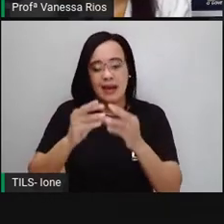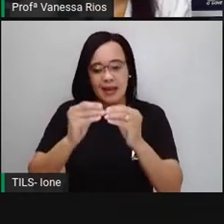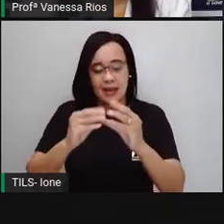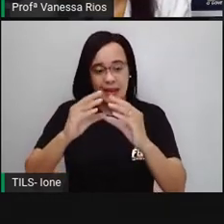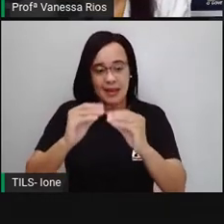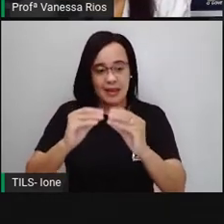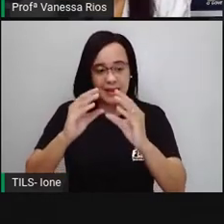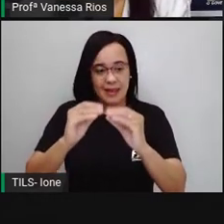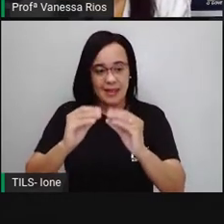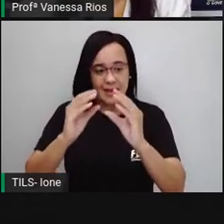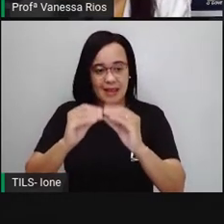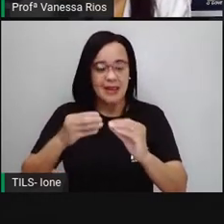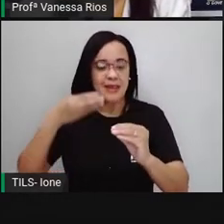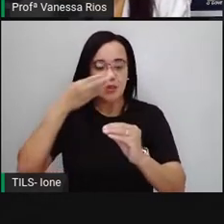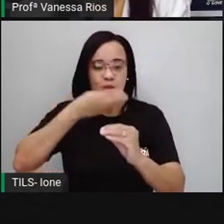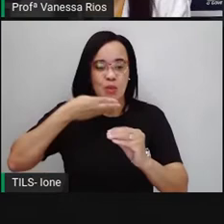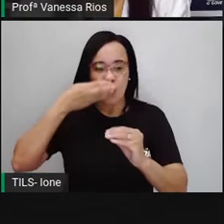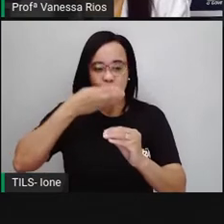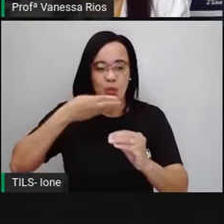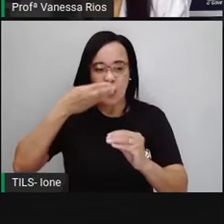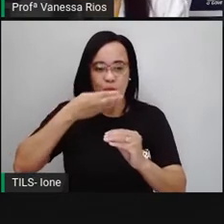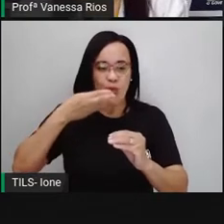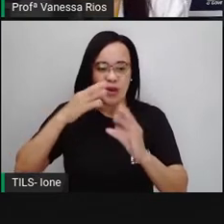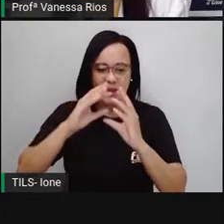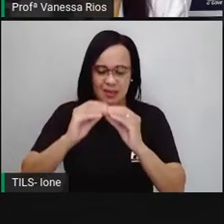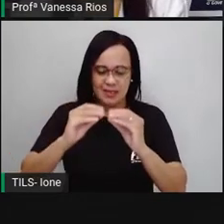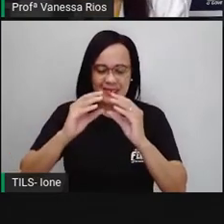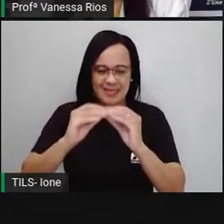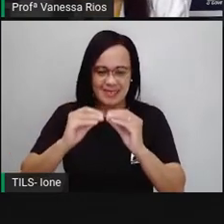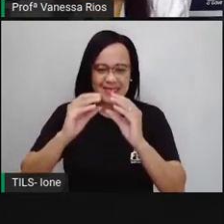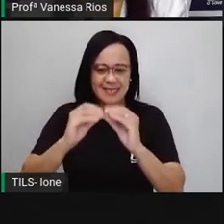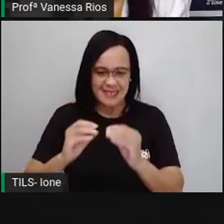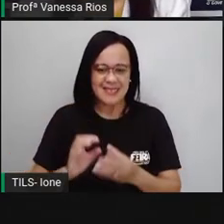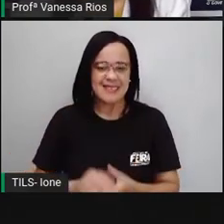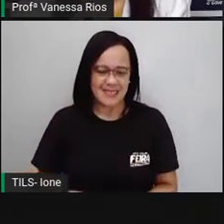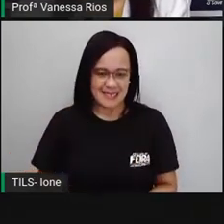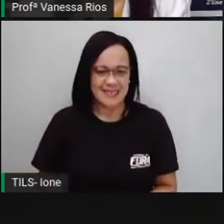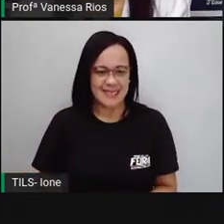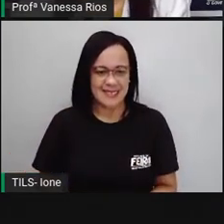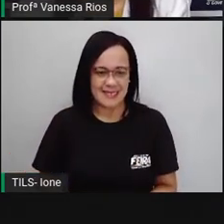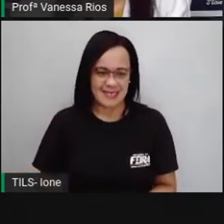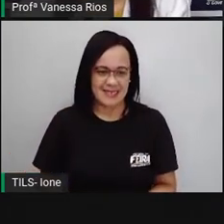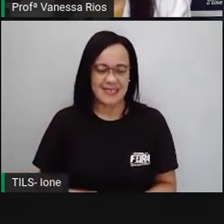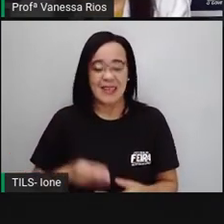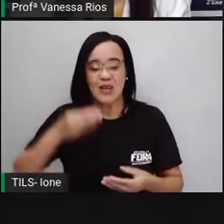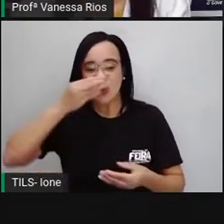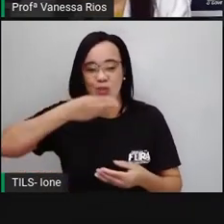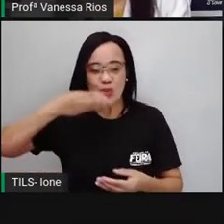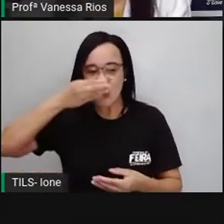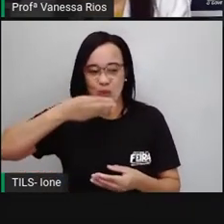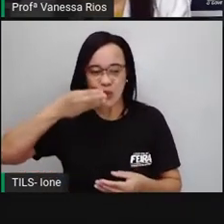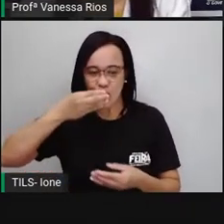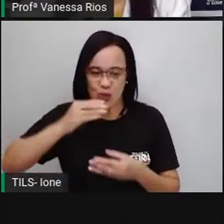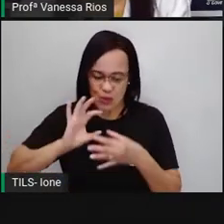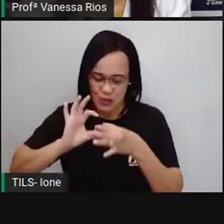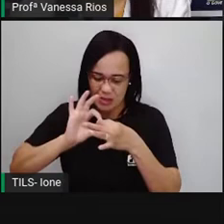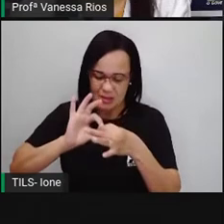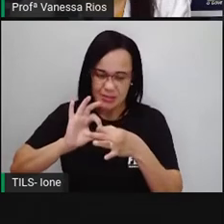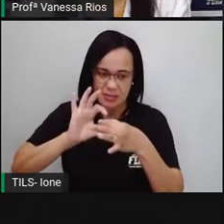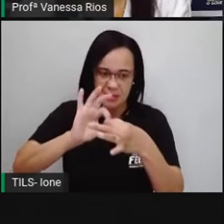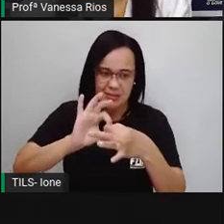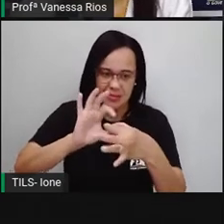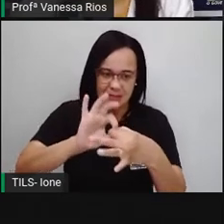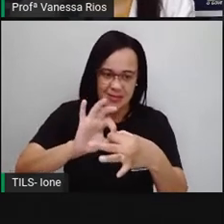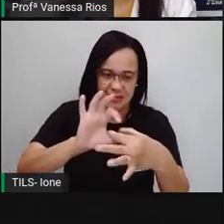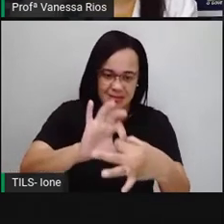e jujubas formando figuras geométricas tridimensionais, observar nos poliedros formados